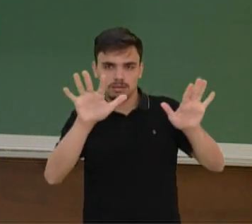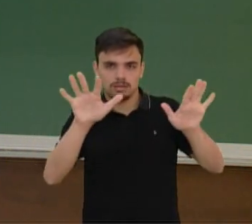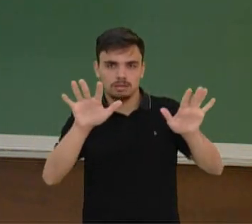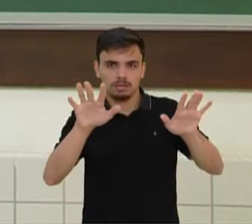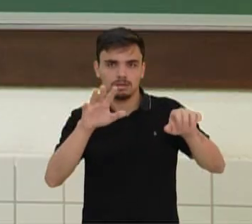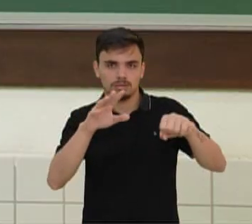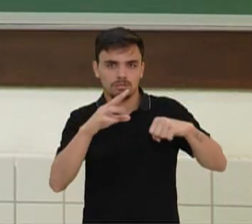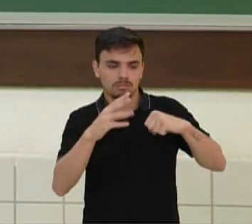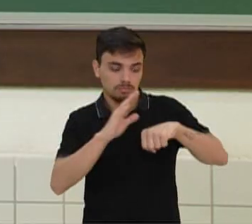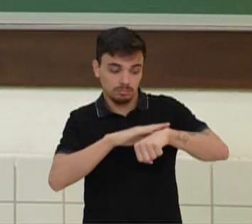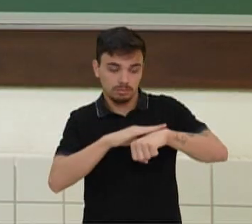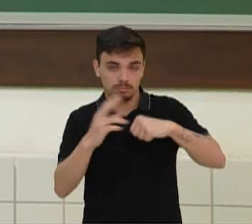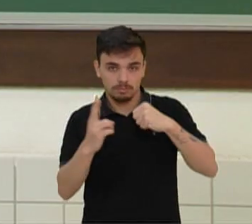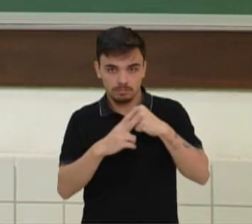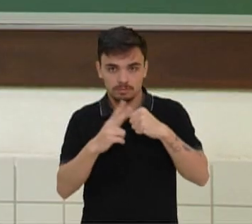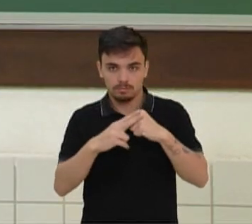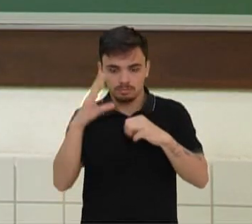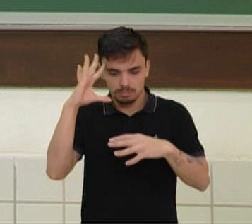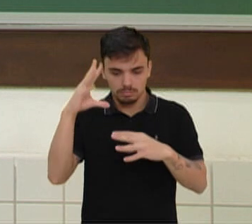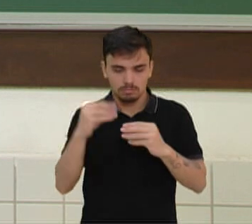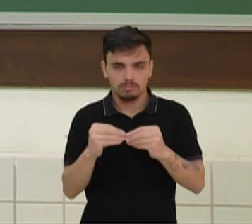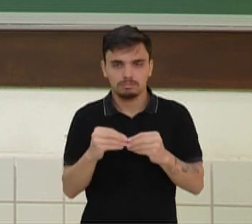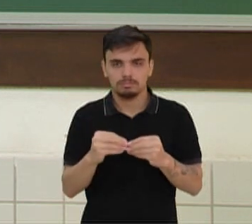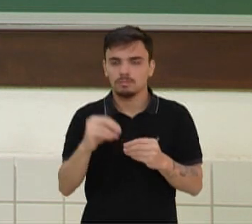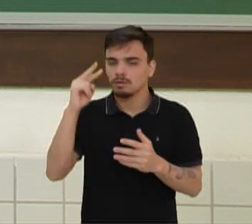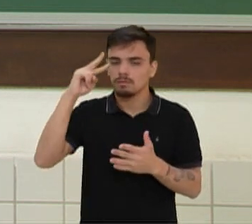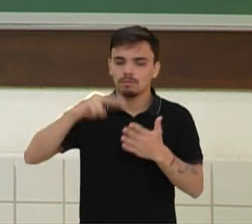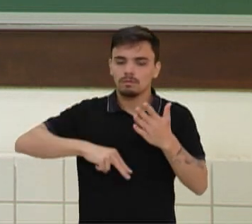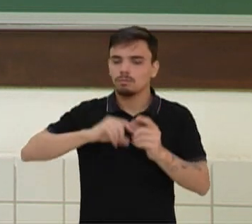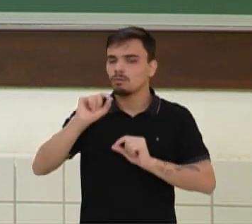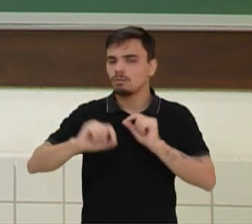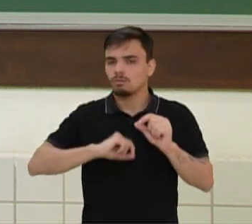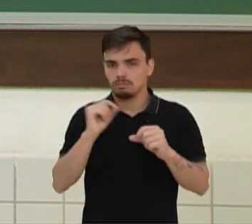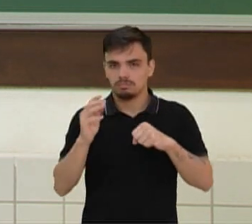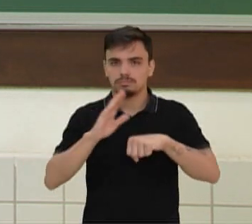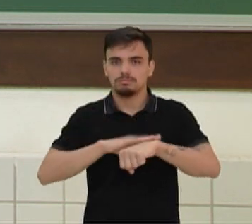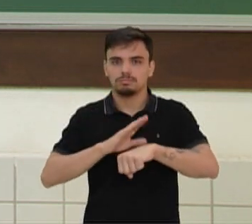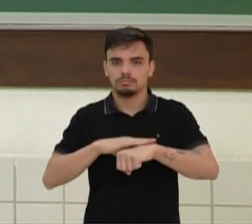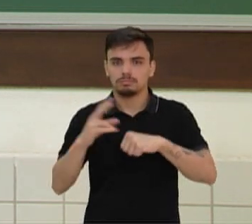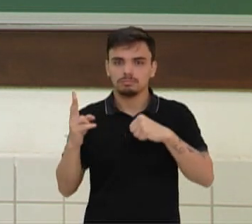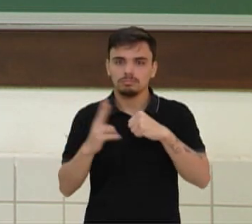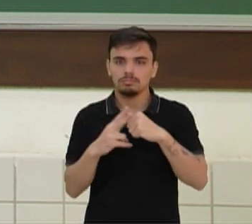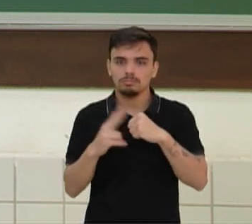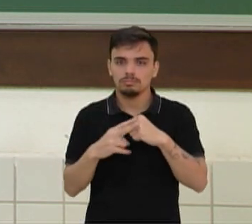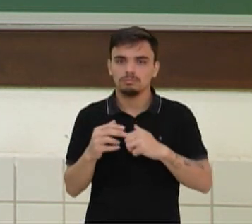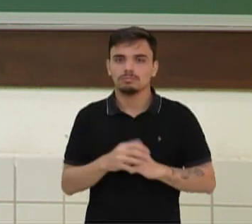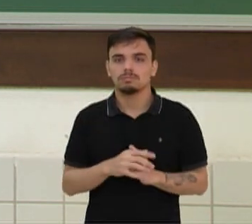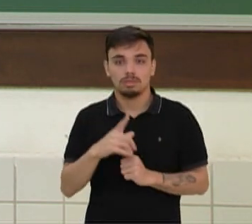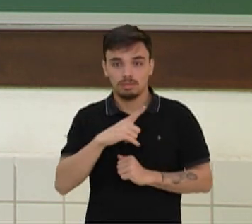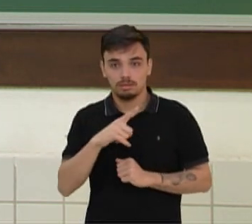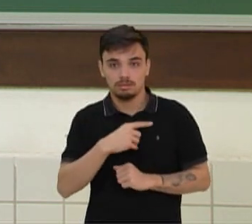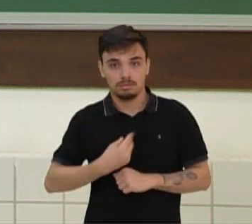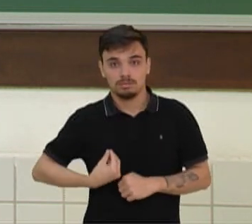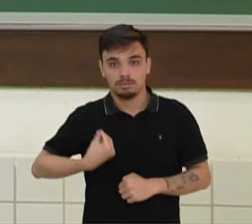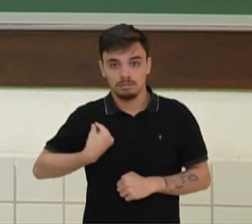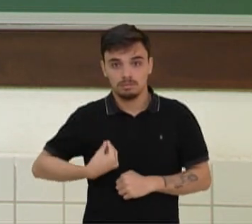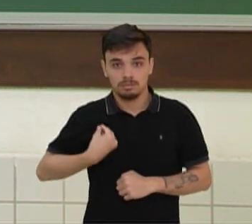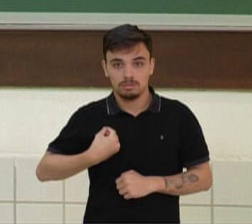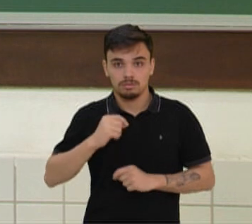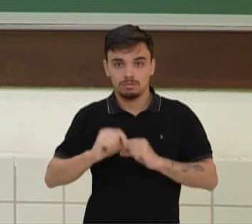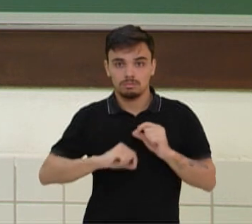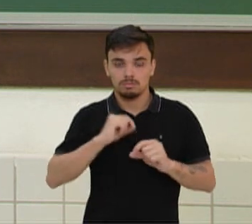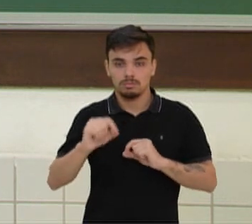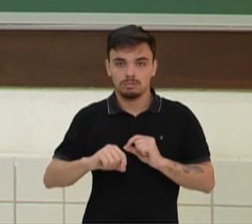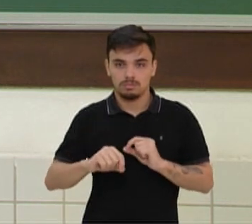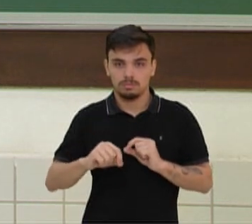os tempos verbais, né? Vimos aí os tempos verbais que tem o meu presente, que existe